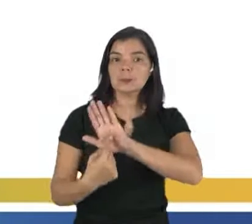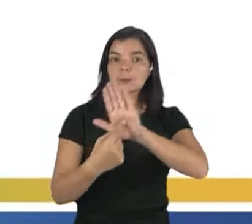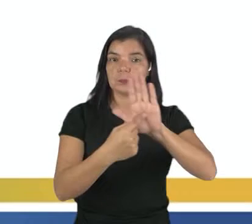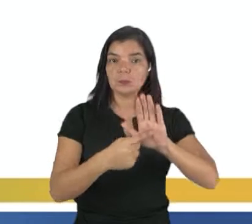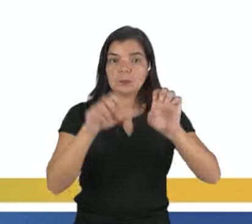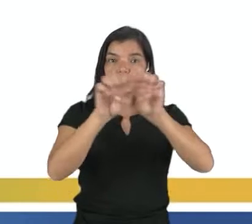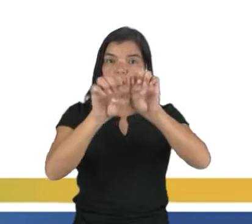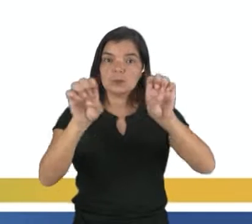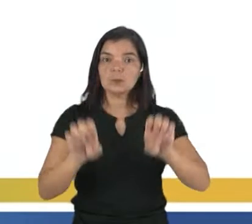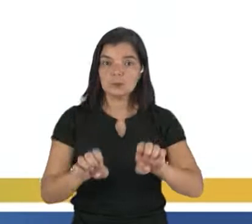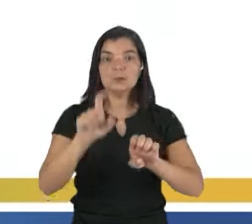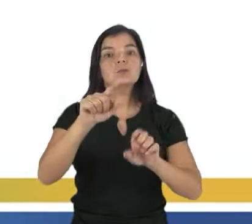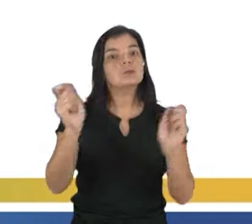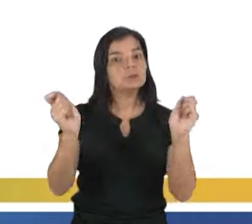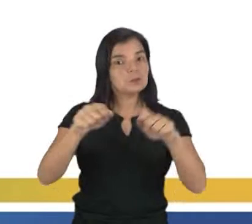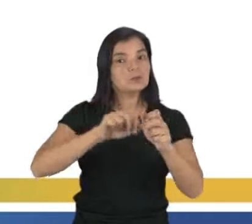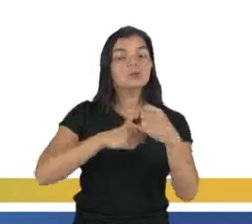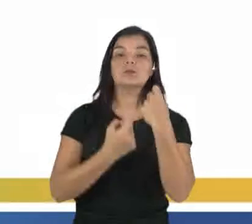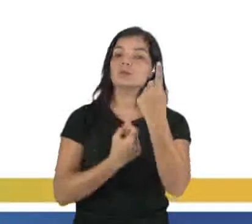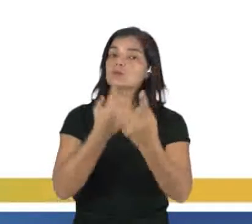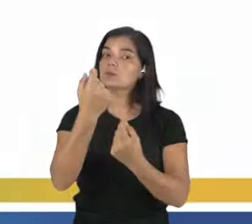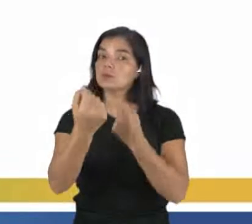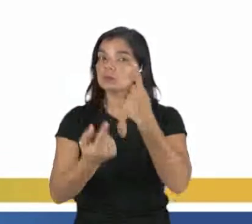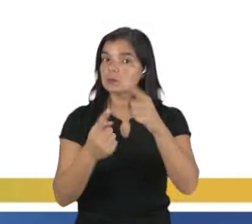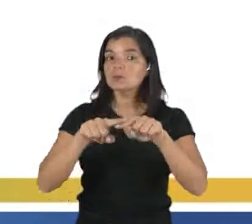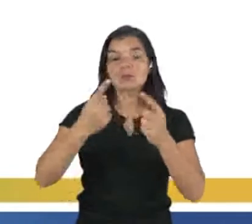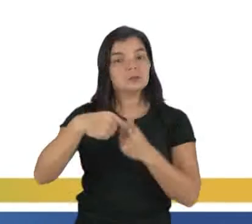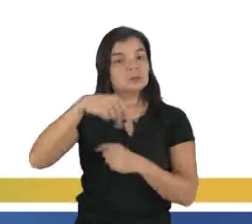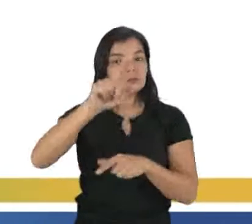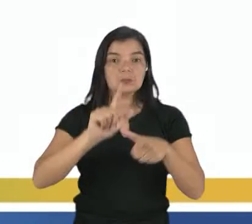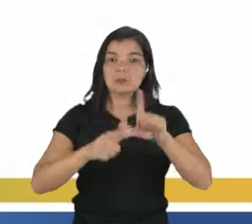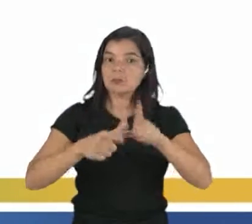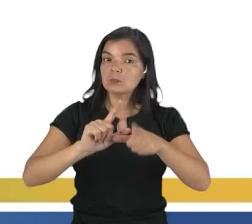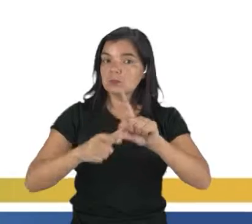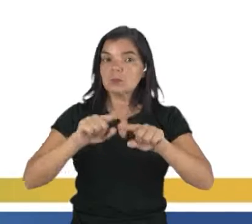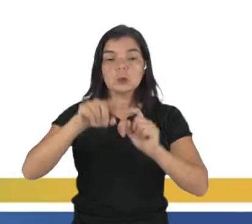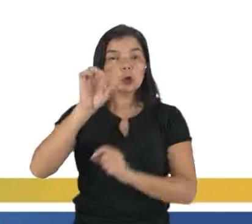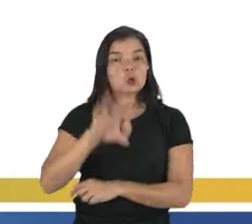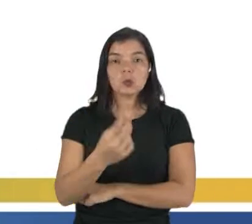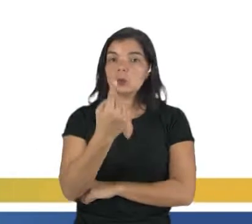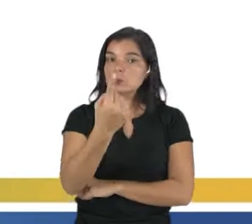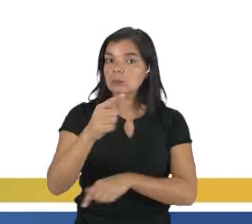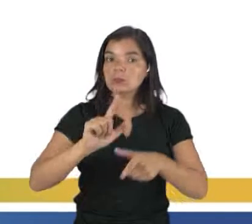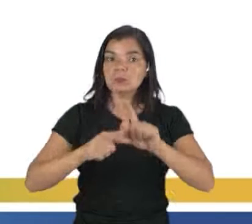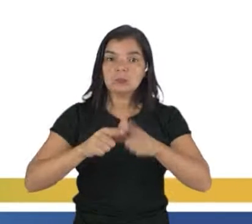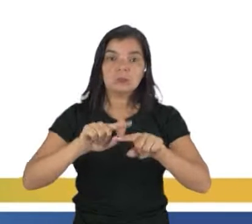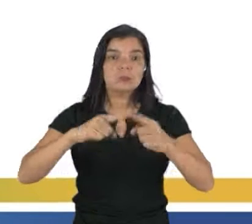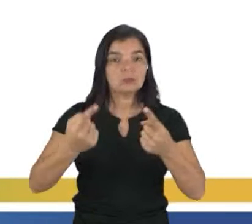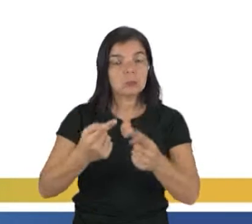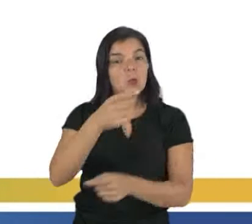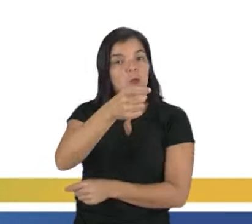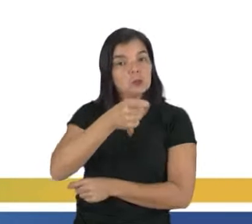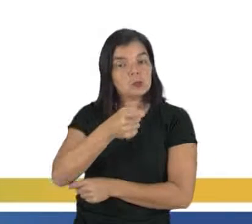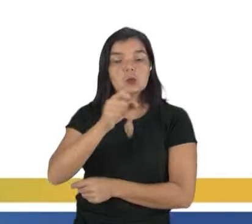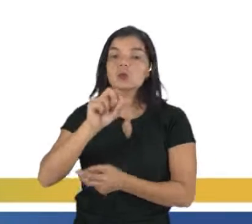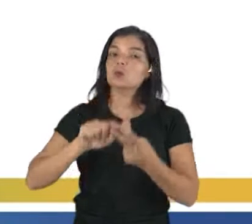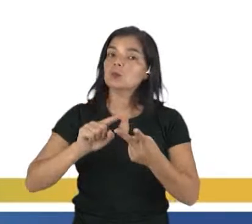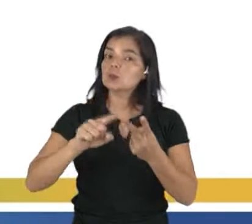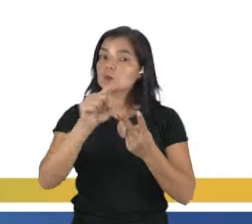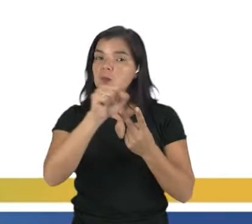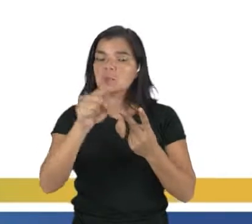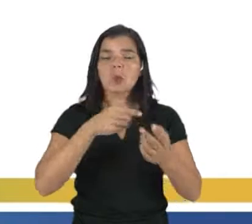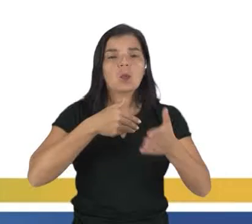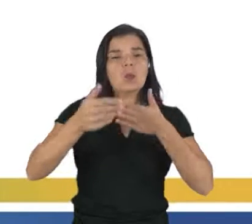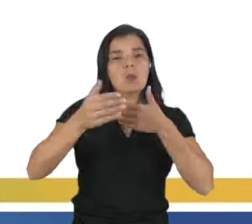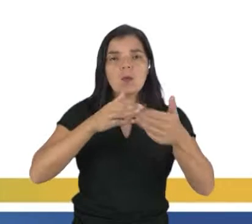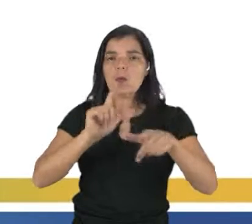aparecem numa equação elas podem variar Pode parecer mais de uma letra pode aparecer só uma letra pode aparecer o x pode aparecer o